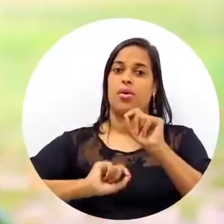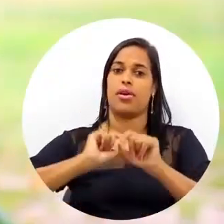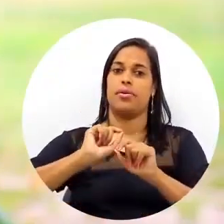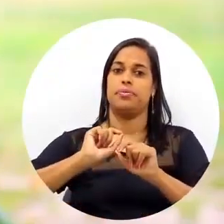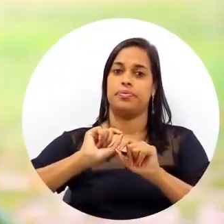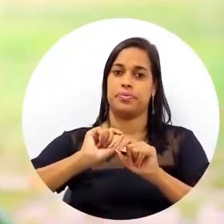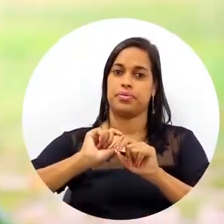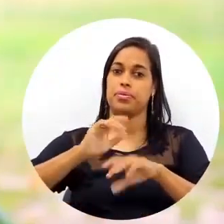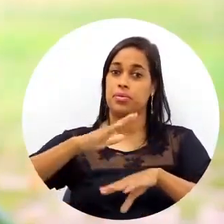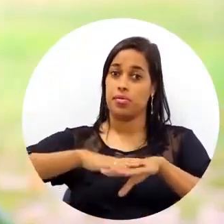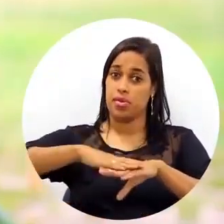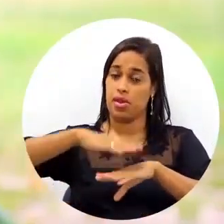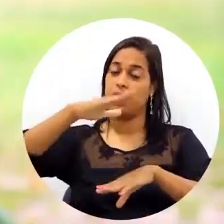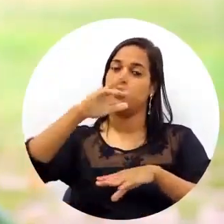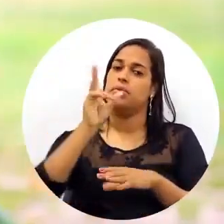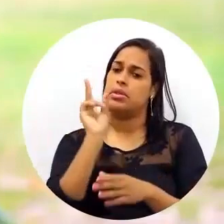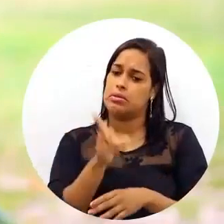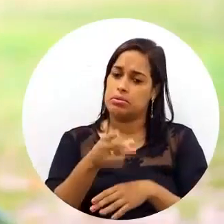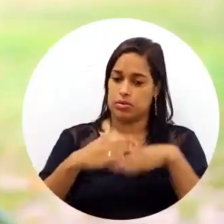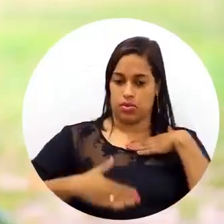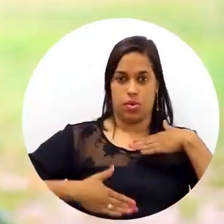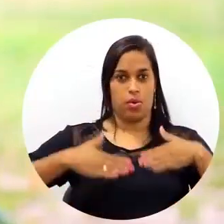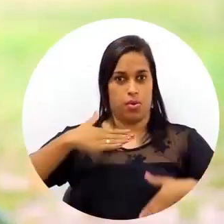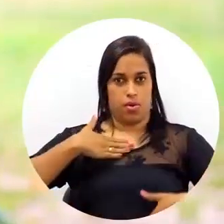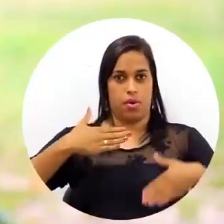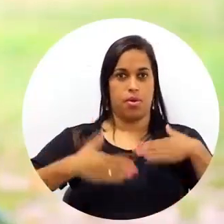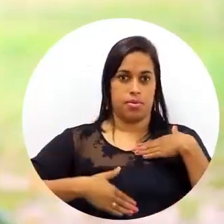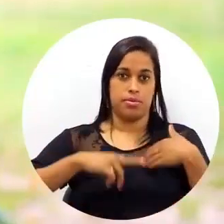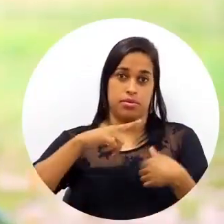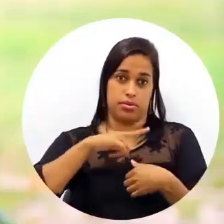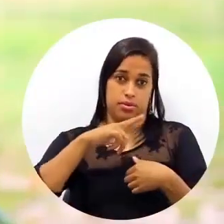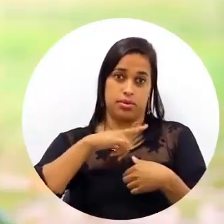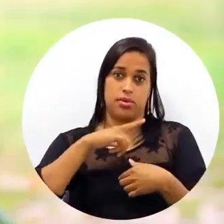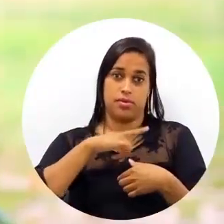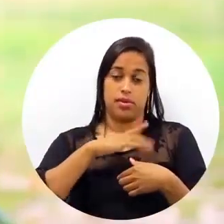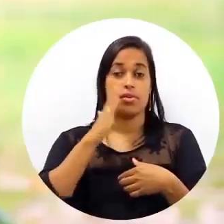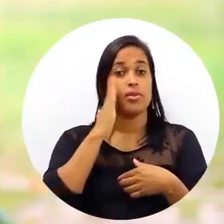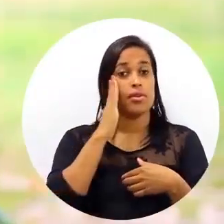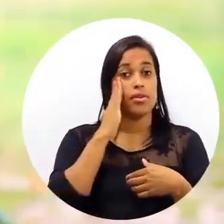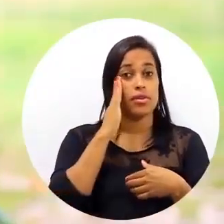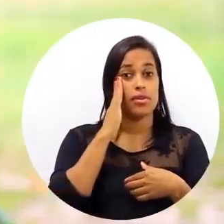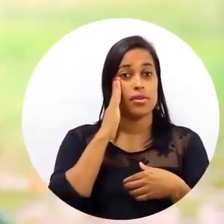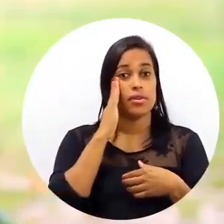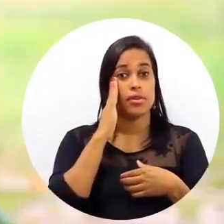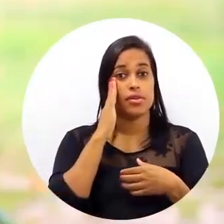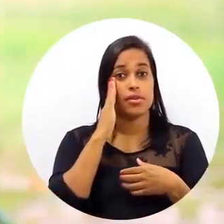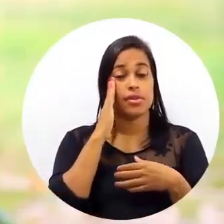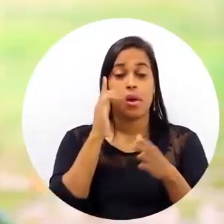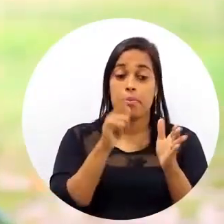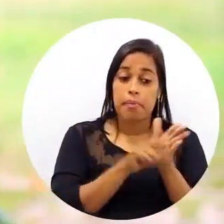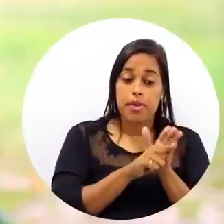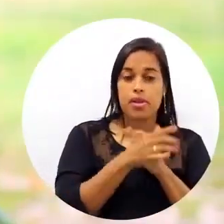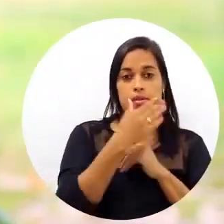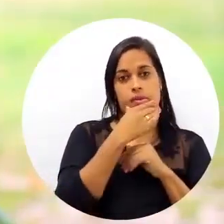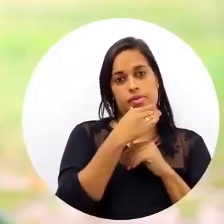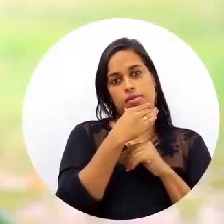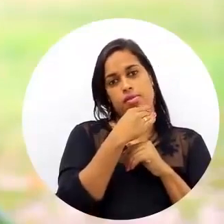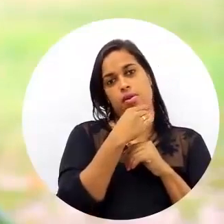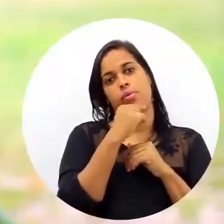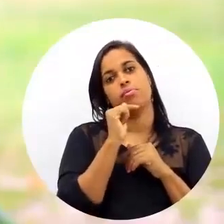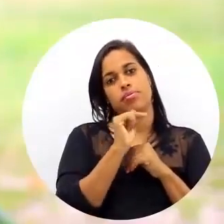precisa lembrar é que quanto mais segmentos corporais tivemos considerando,